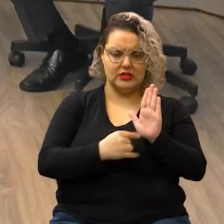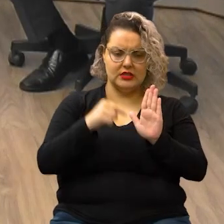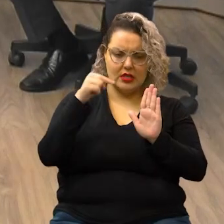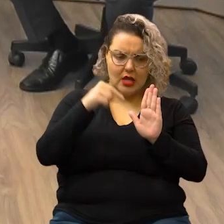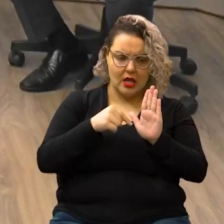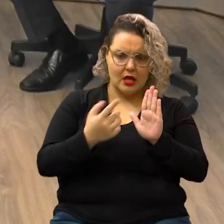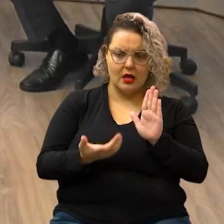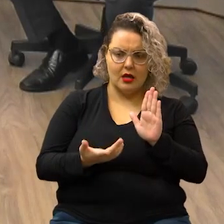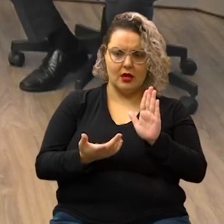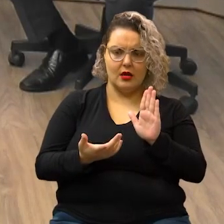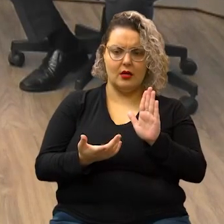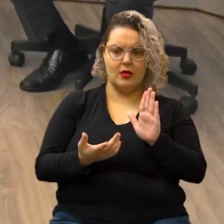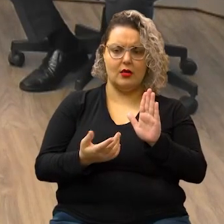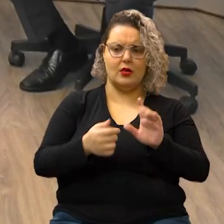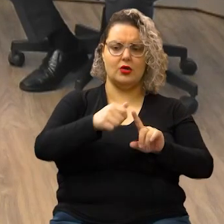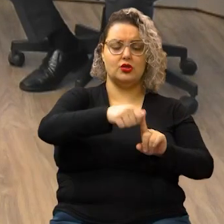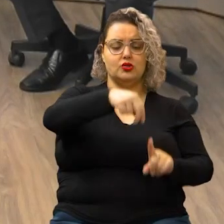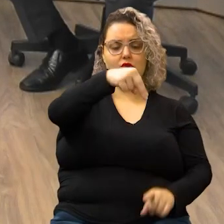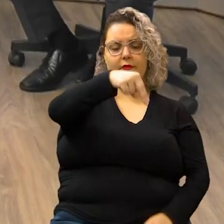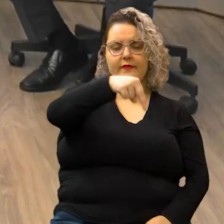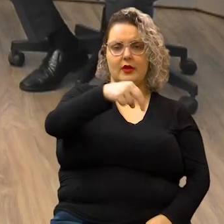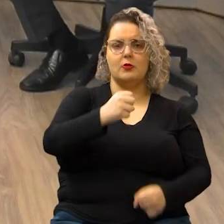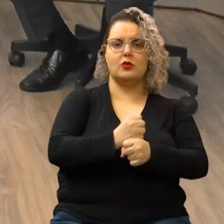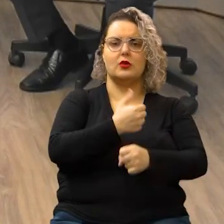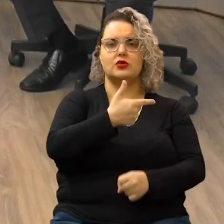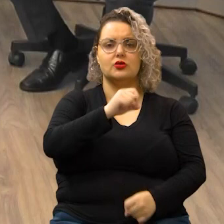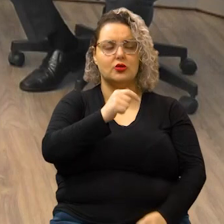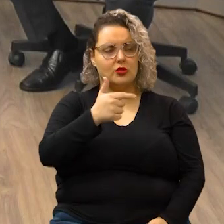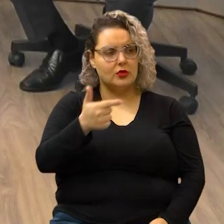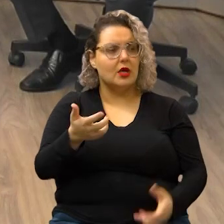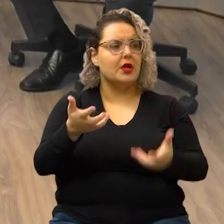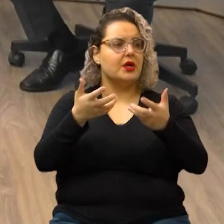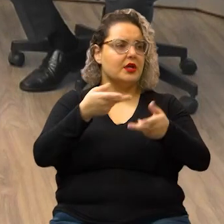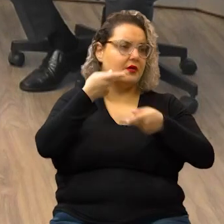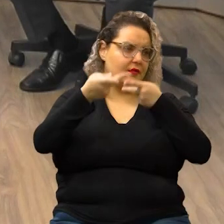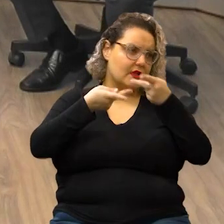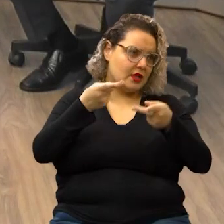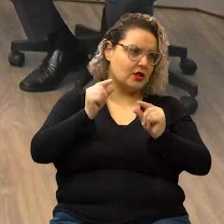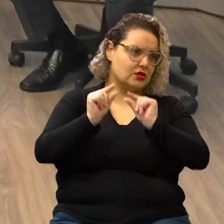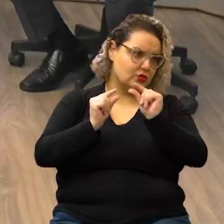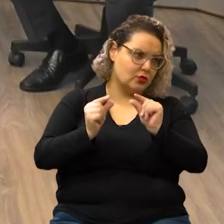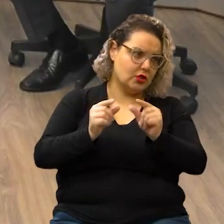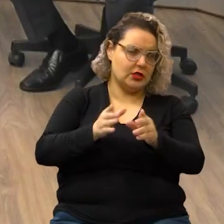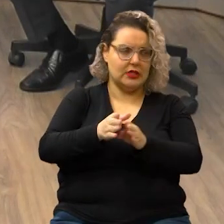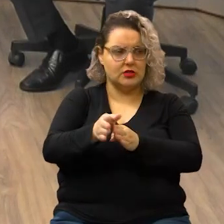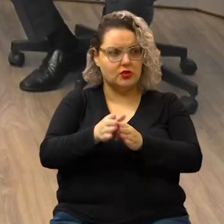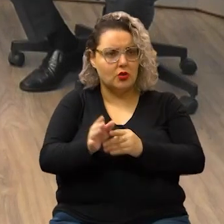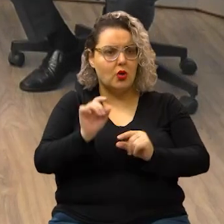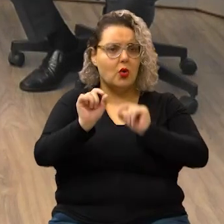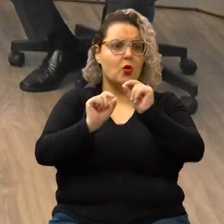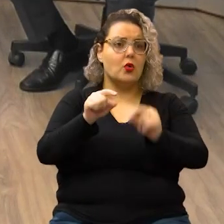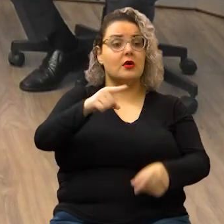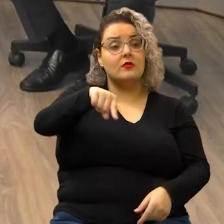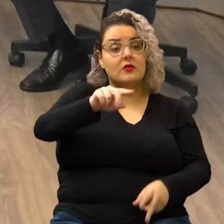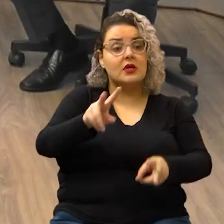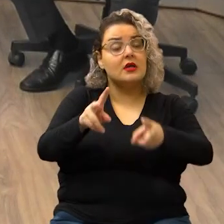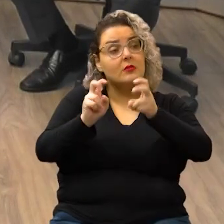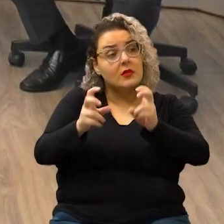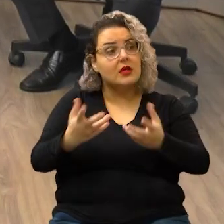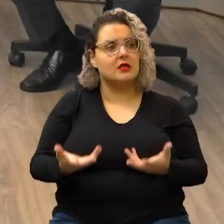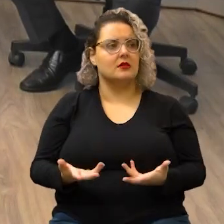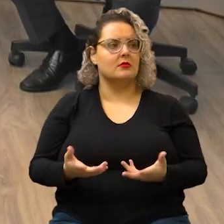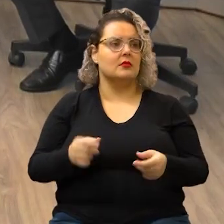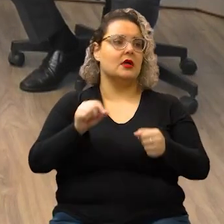de novembro de 2022. Eu queria que o senhor falasse um pouquinho dessas recomendações, o que vocês perceberam